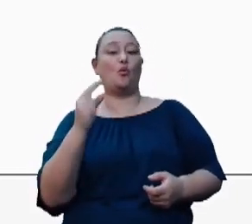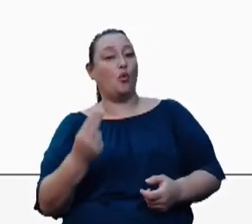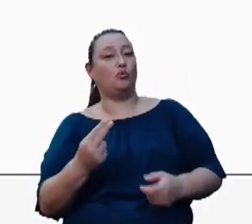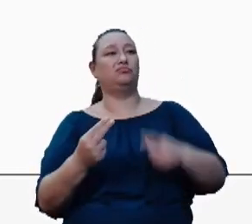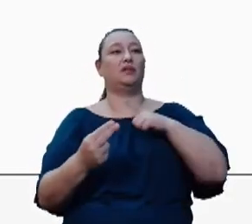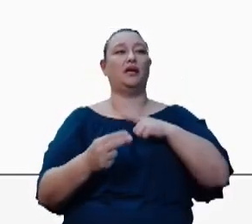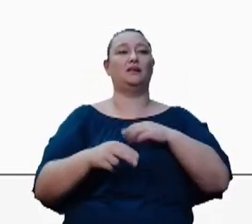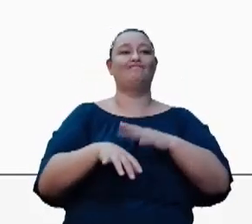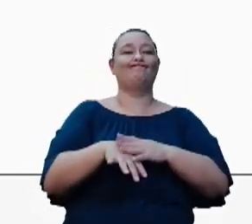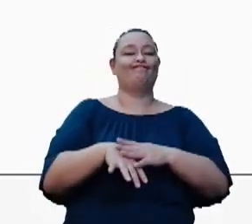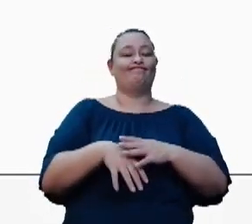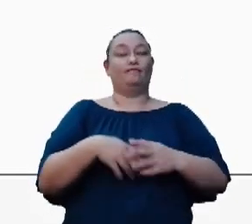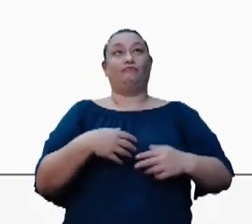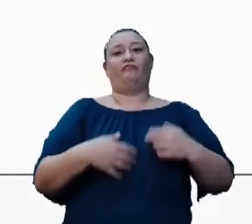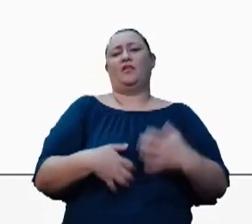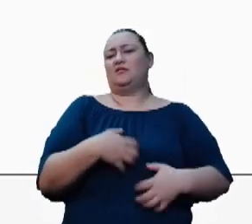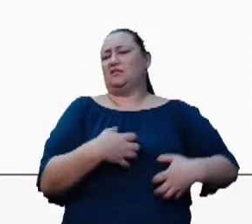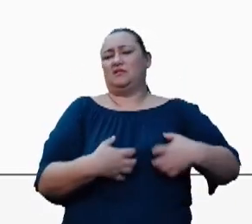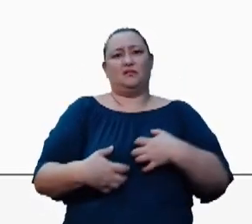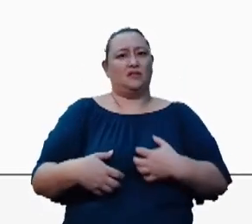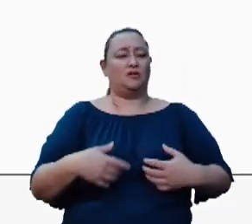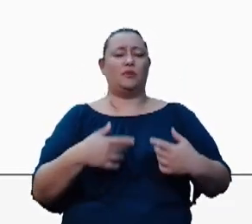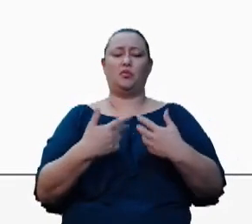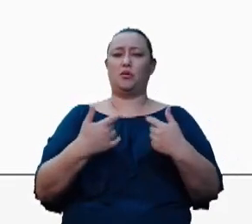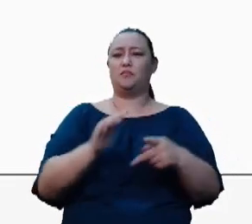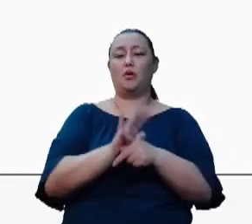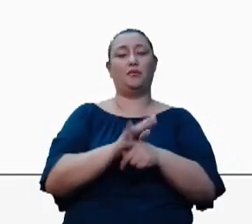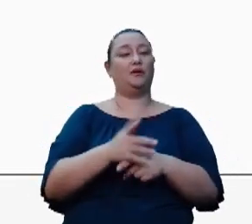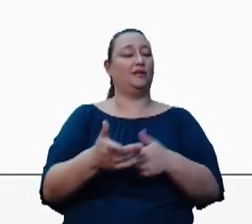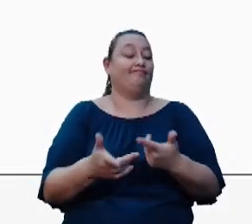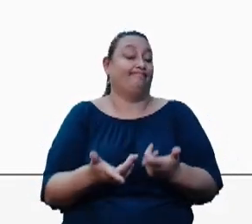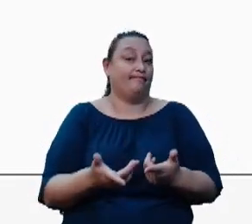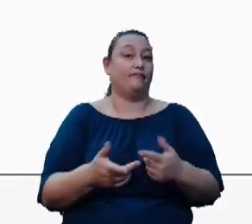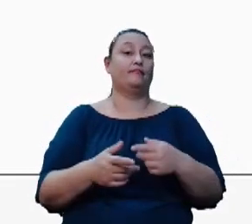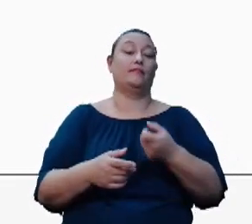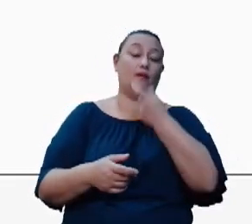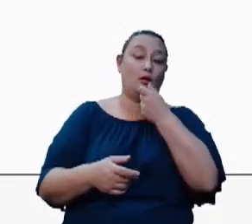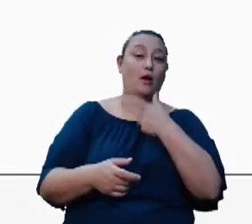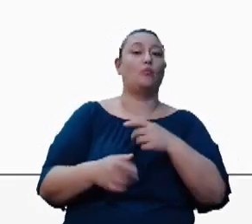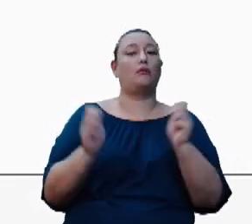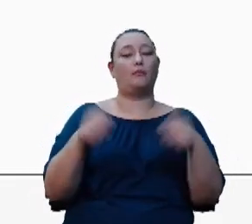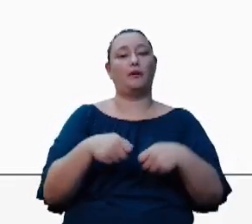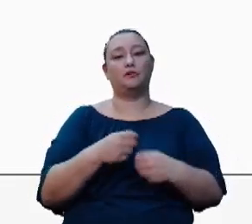colaterais intoleráveis, apesar das doses eficazes de baclofeno por via oral.